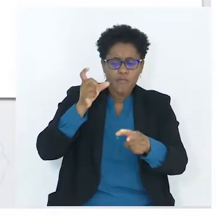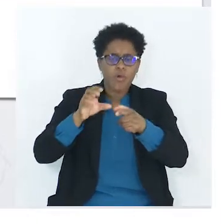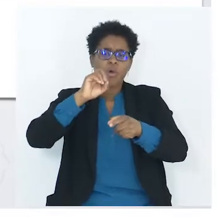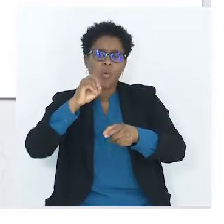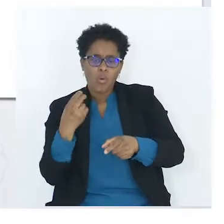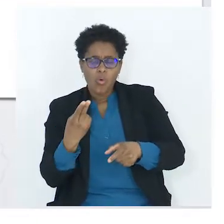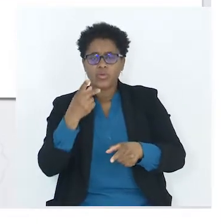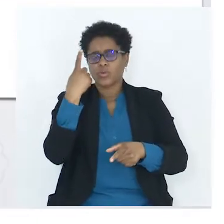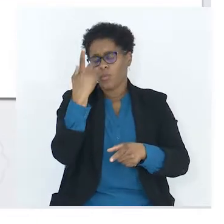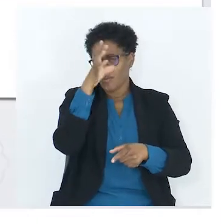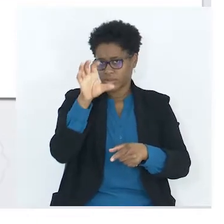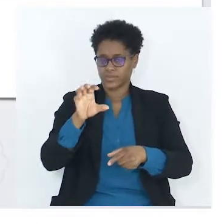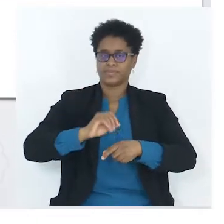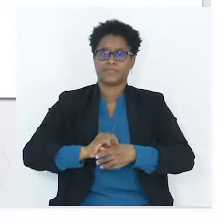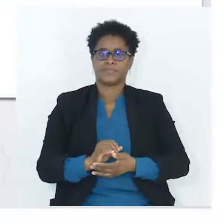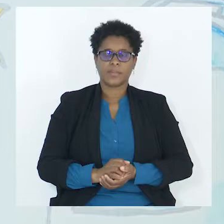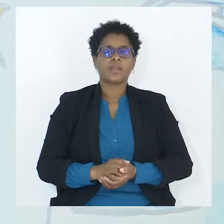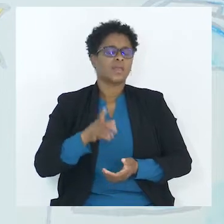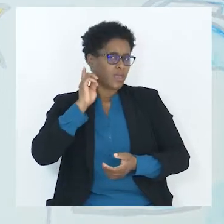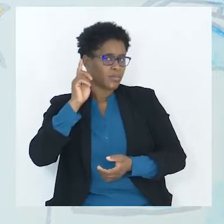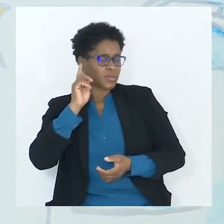um povo ou de uma nação.